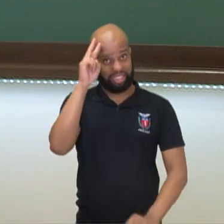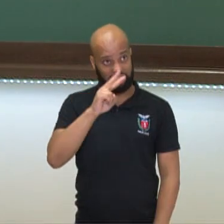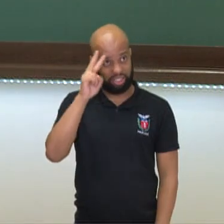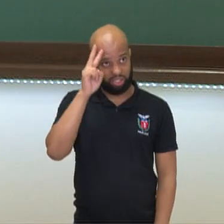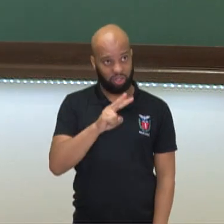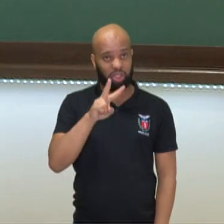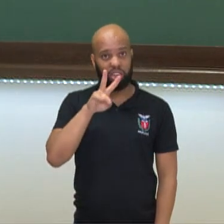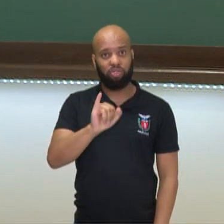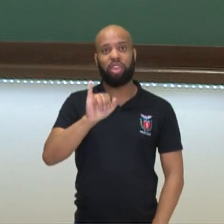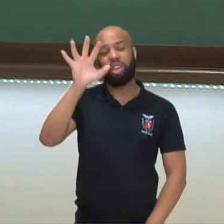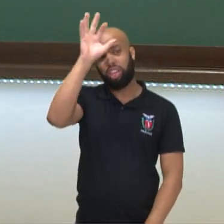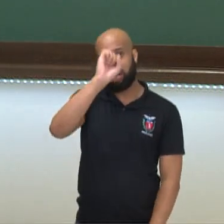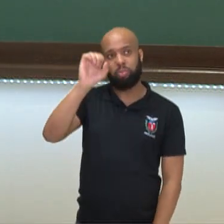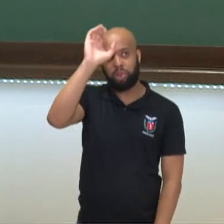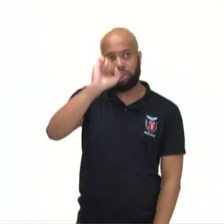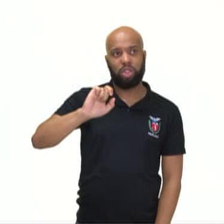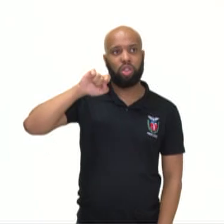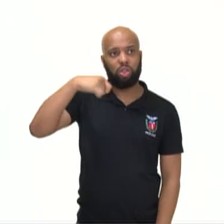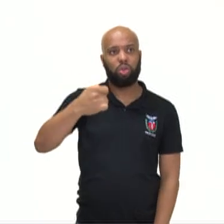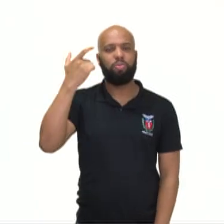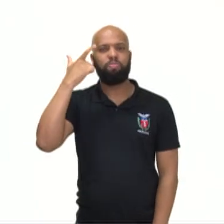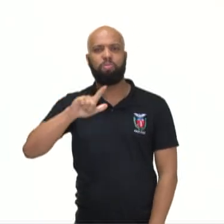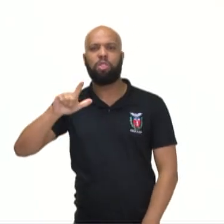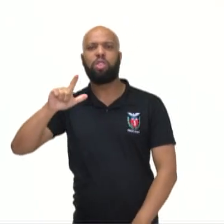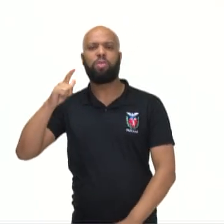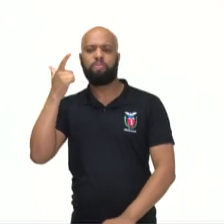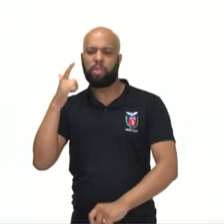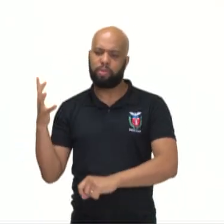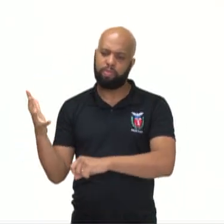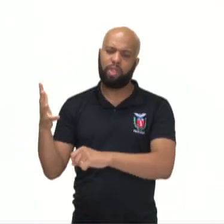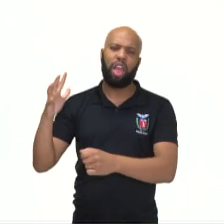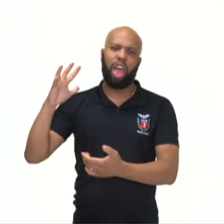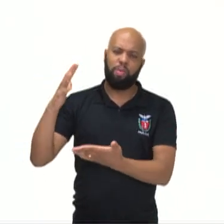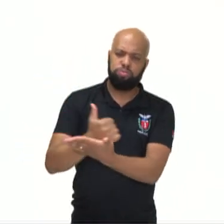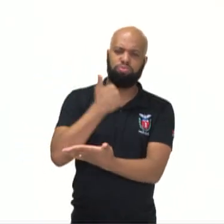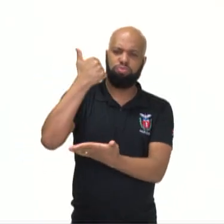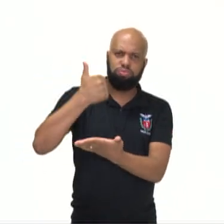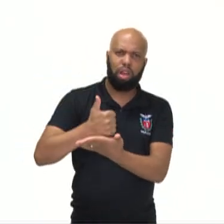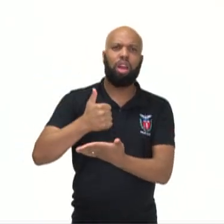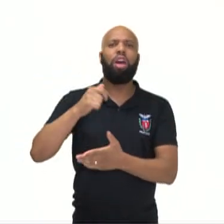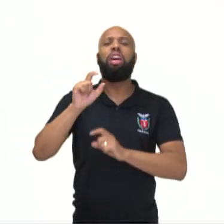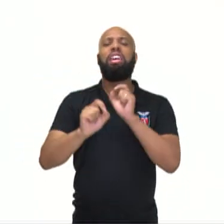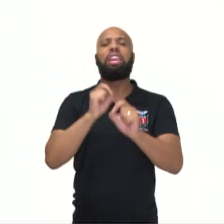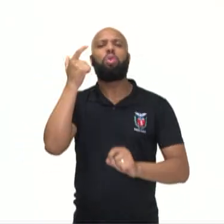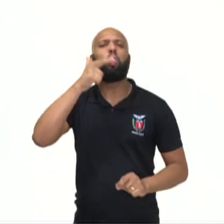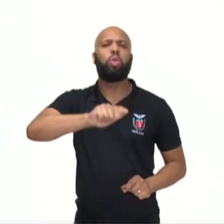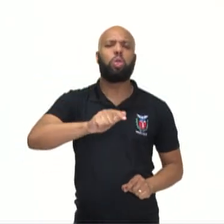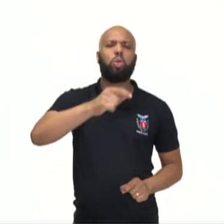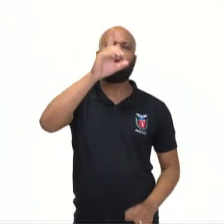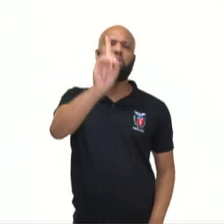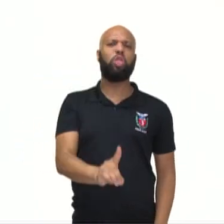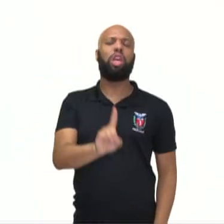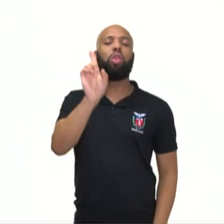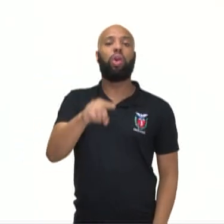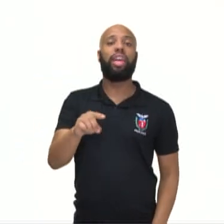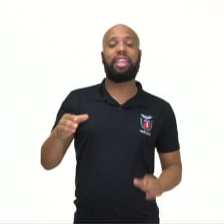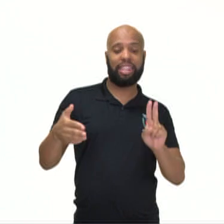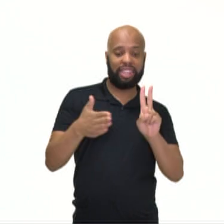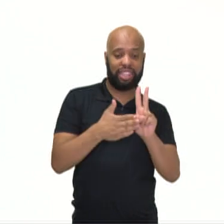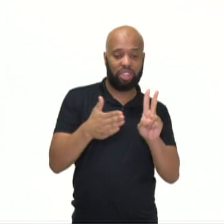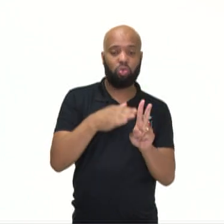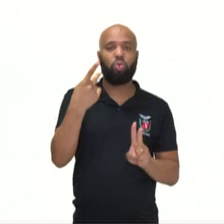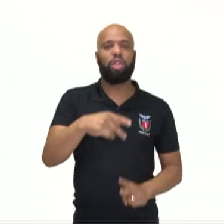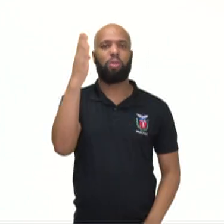história, nós vamos aprender sobre as conquistas dos direitos pelos povos indígenas no Brasil. E